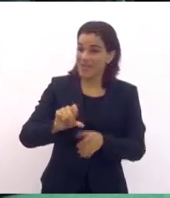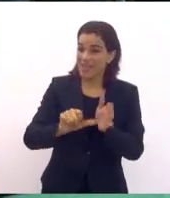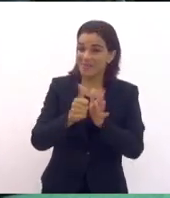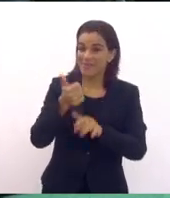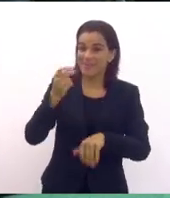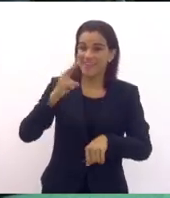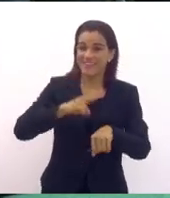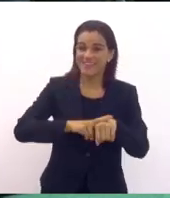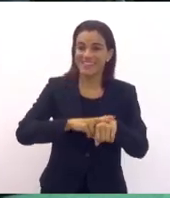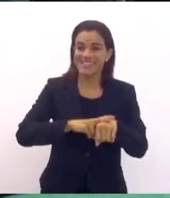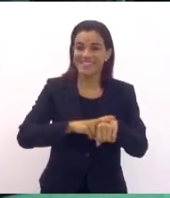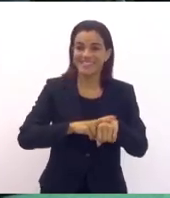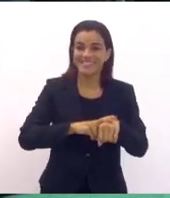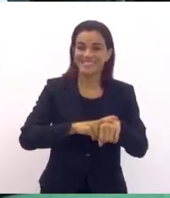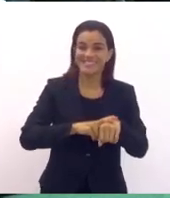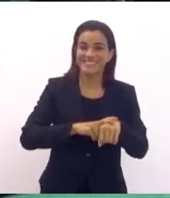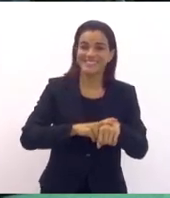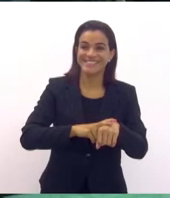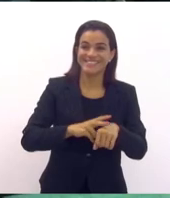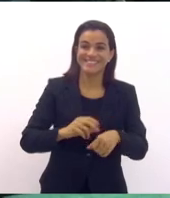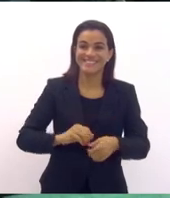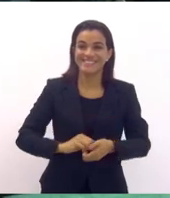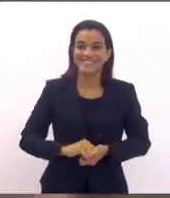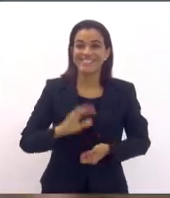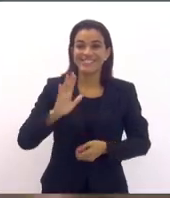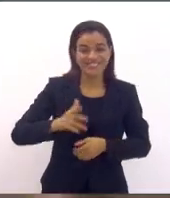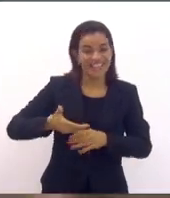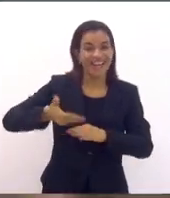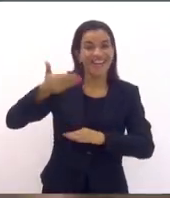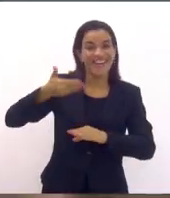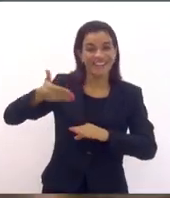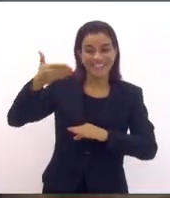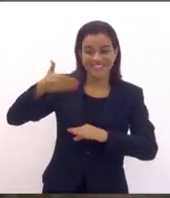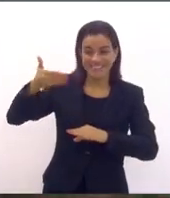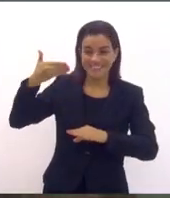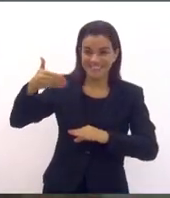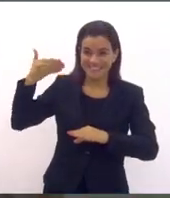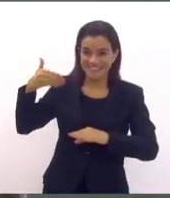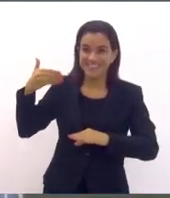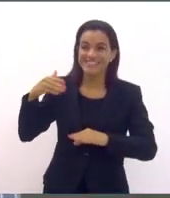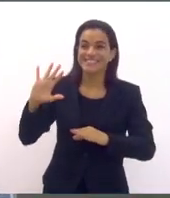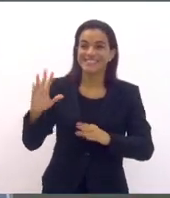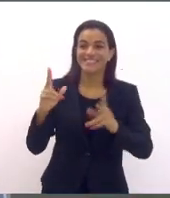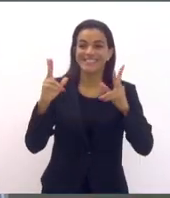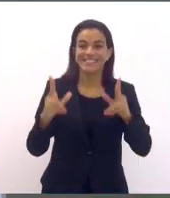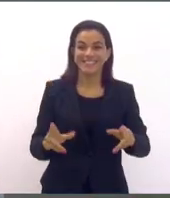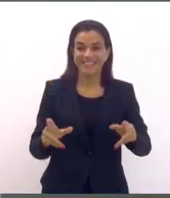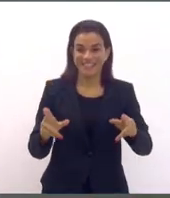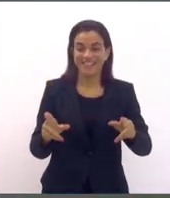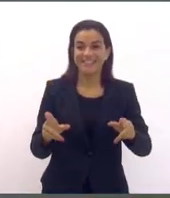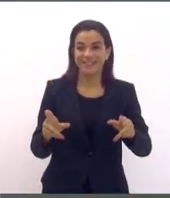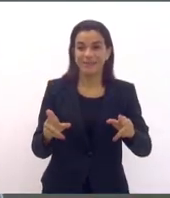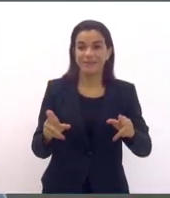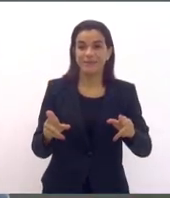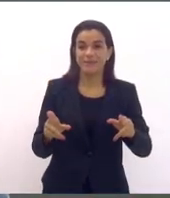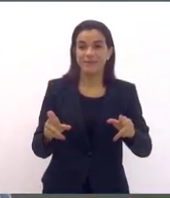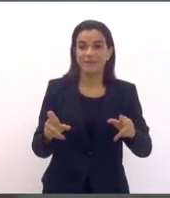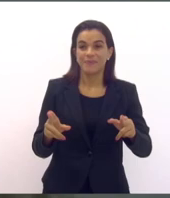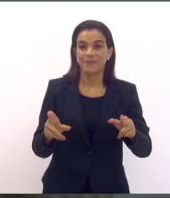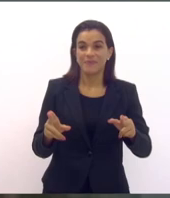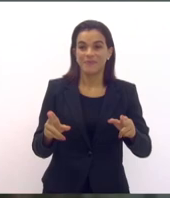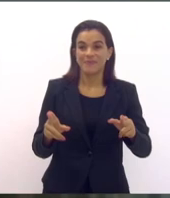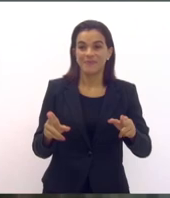vez não é a primeira vez já já aconteceu outras vezes Tá bom